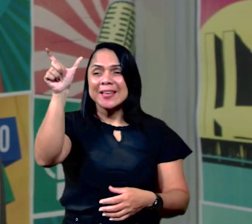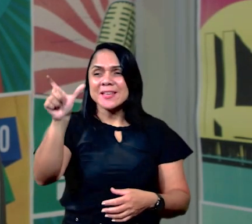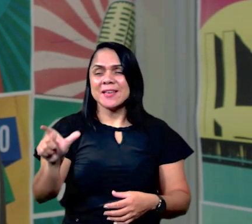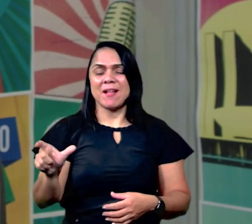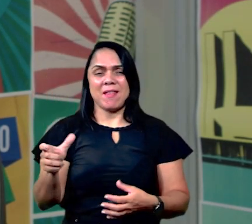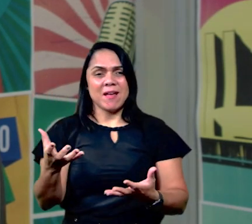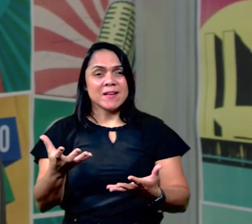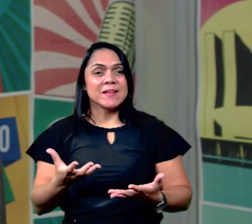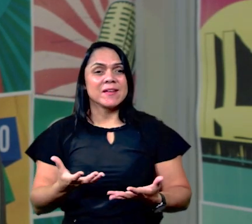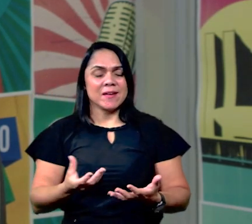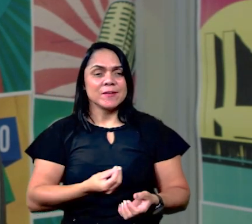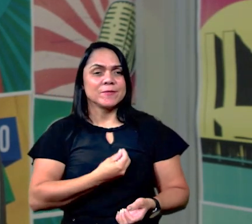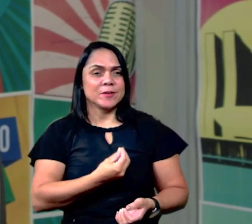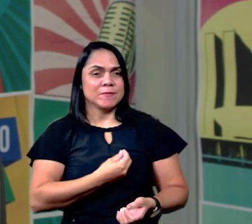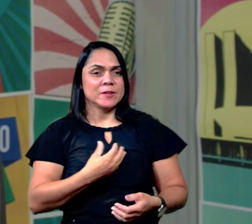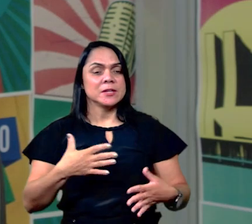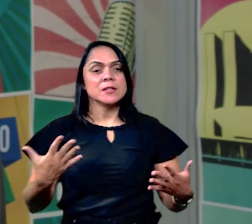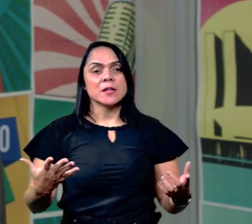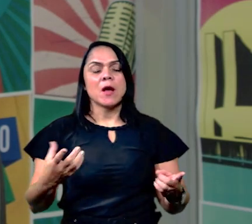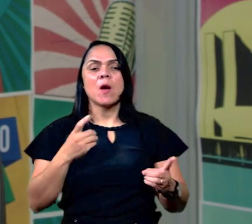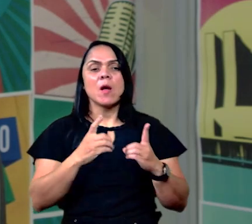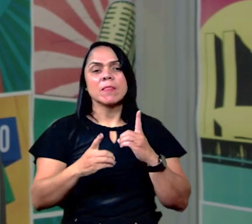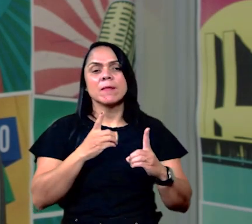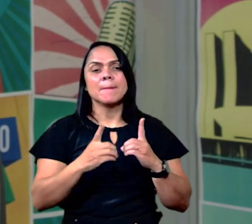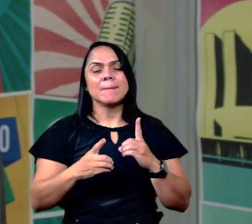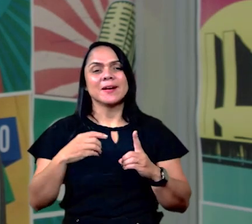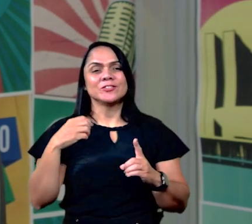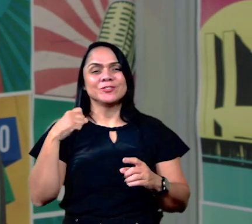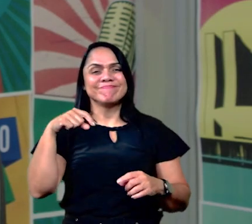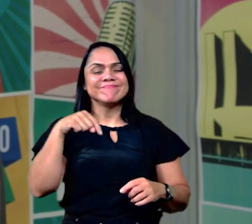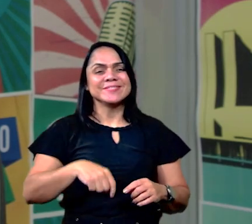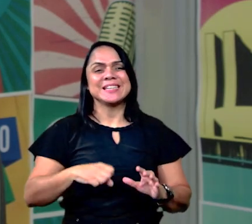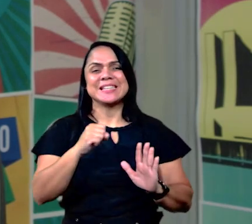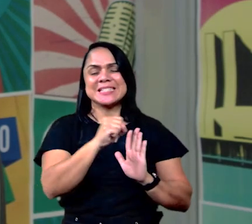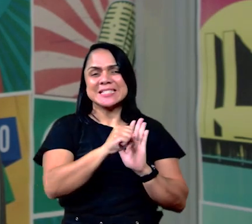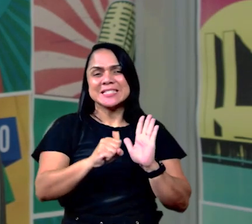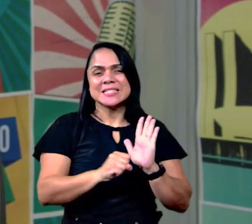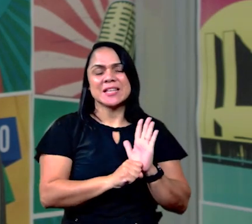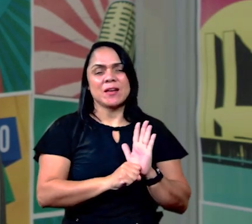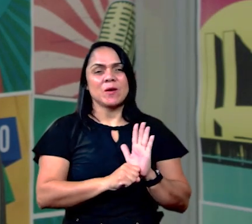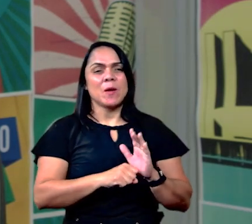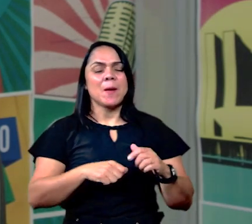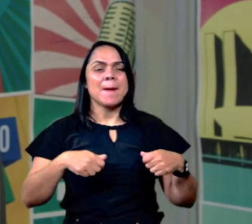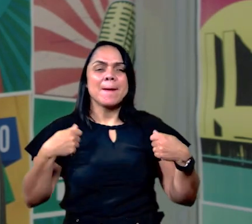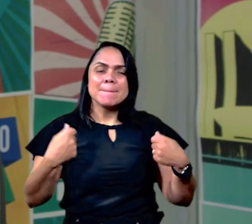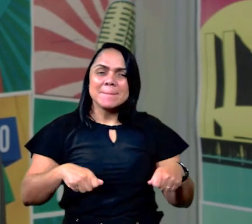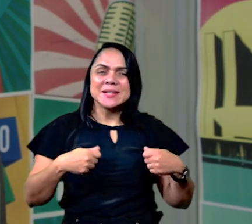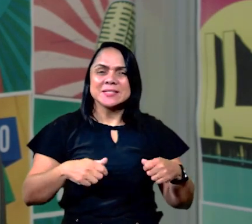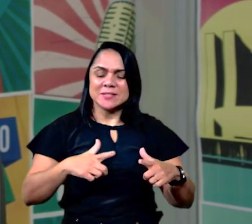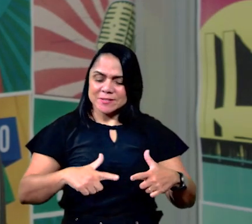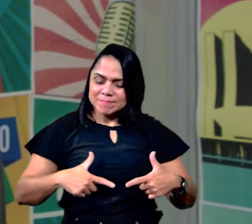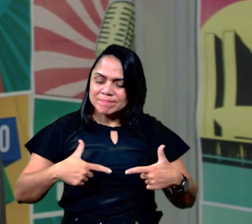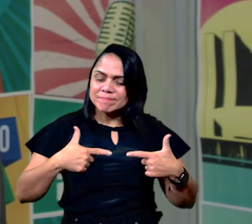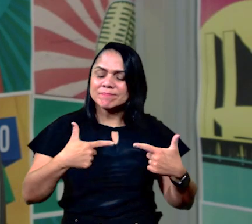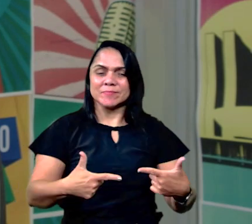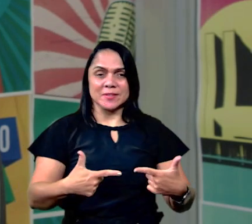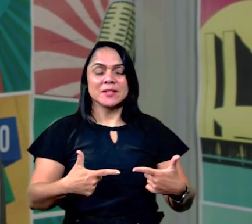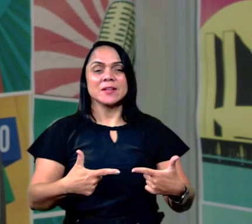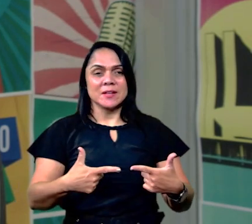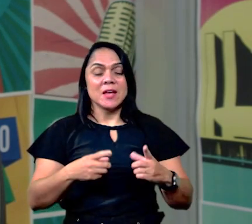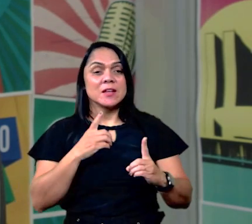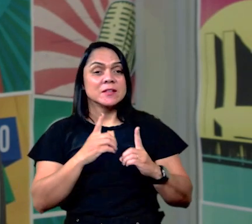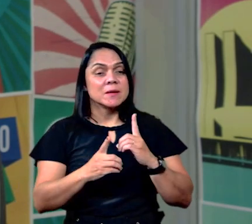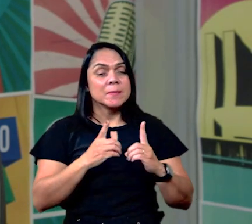é o grande debate desse século e que a gente precisa, enfrentar, né, e enfrentar é falando, é discordando,